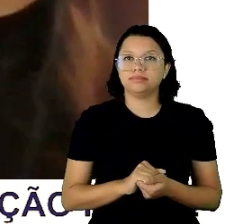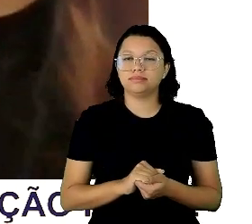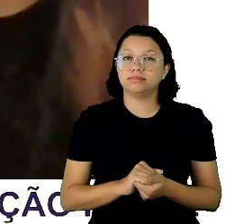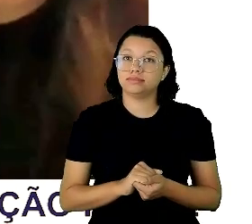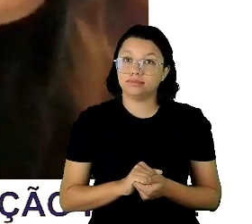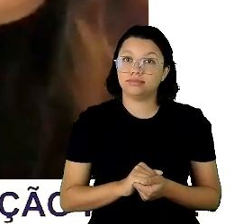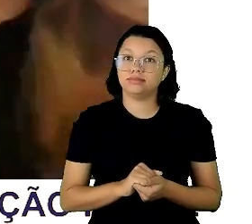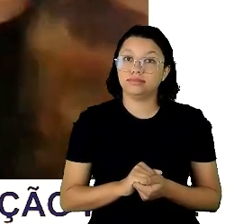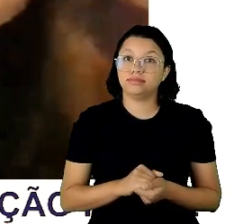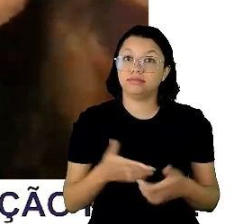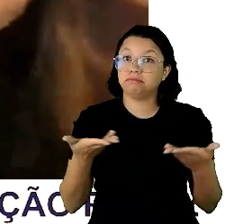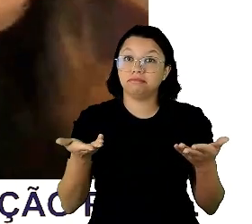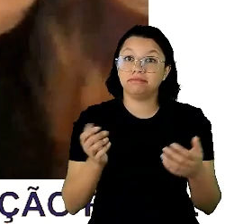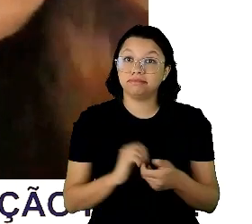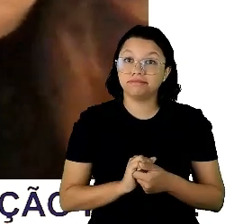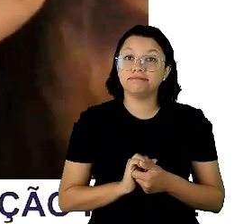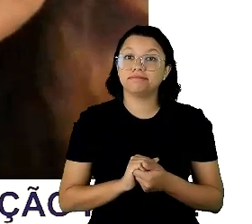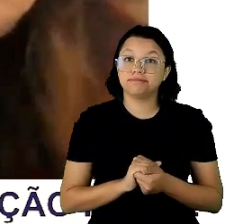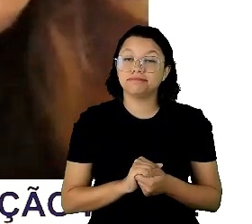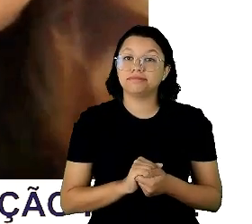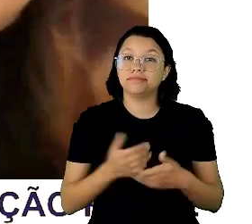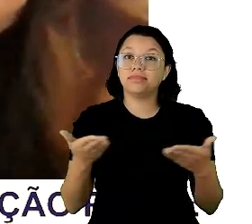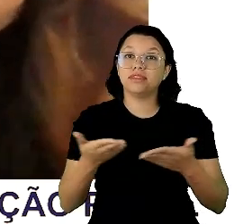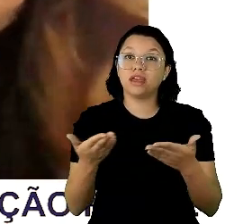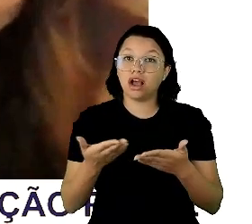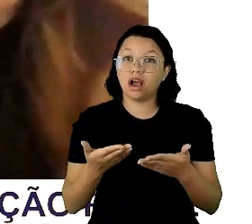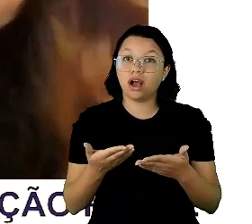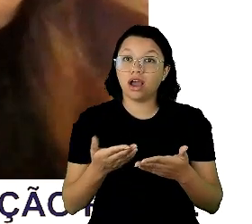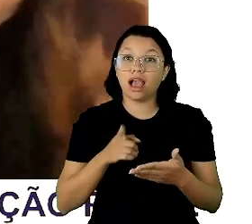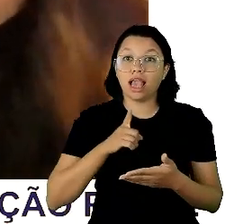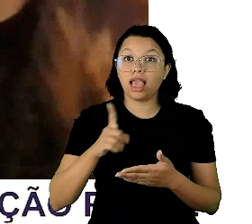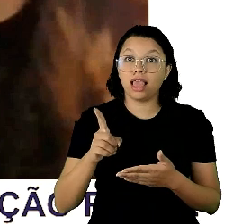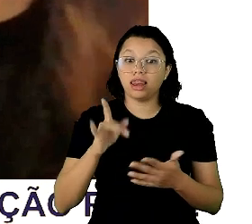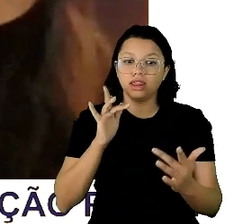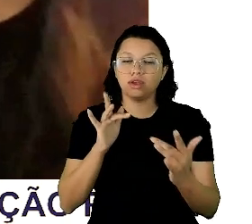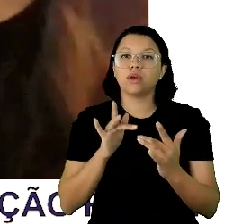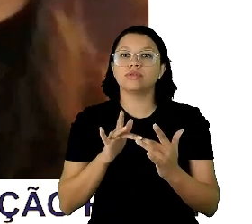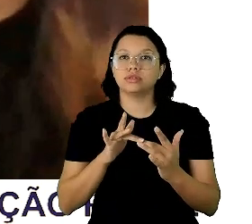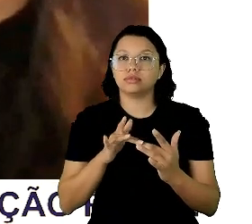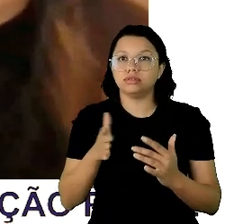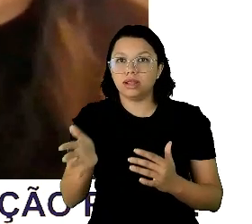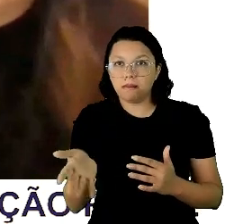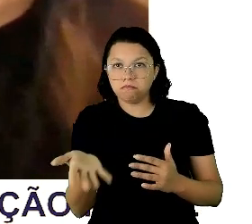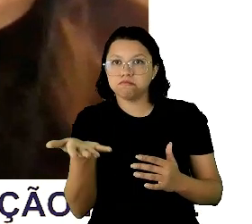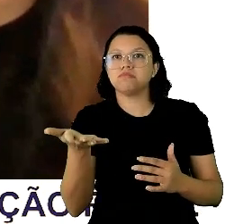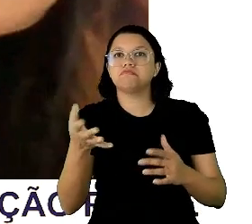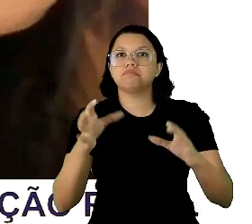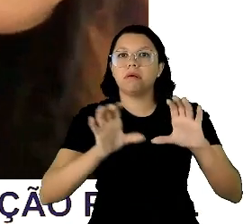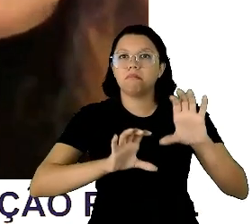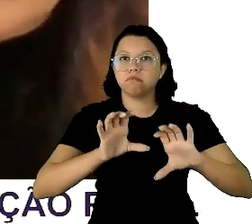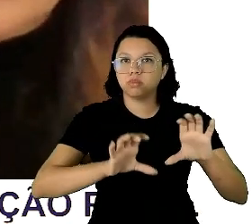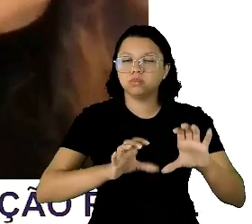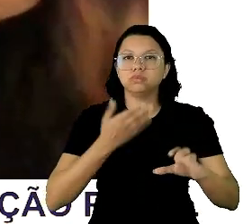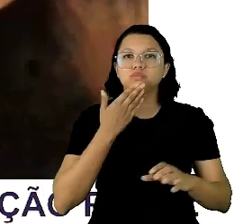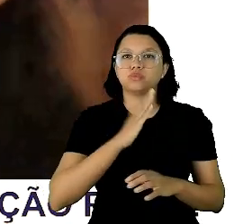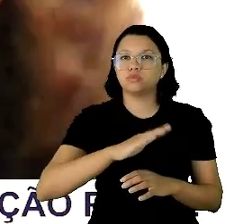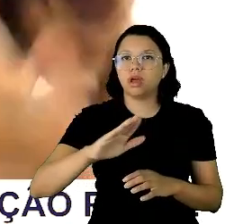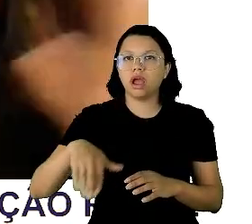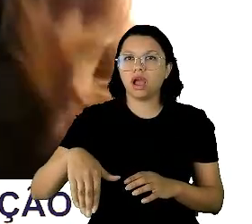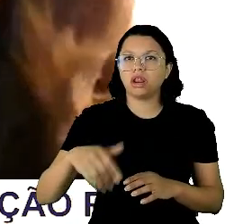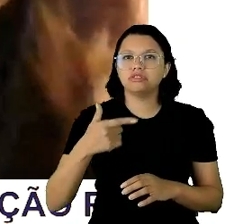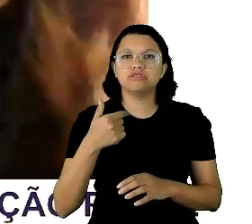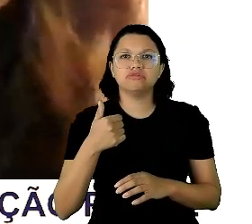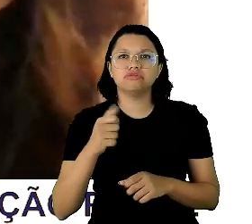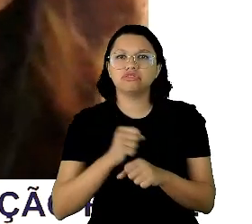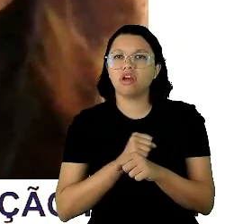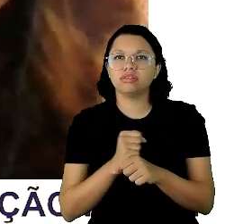Foi isso. Isso. Agora, o fato de ele passar a mão na bunda de uma menina que devia ter uns 11, 12 anos, num parque público, isso